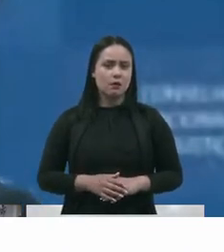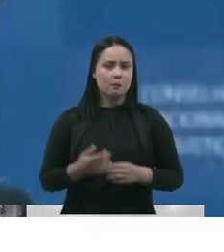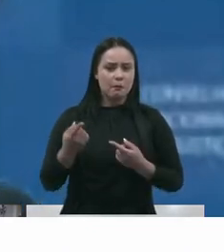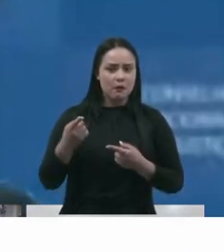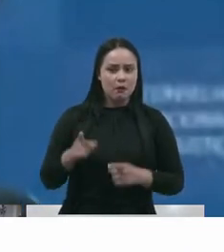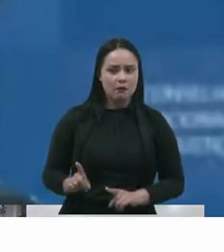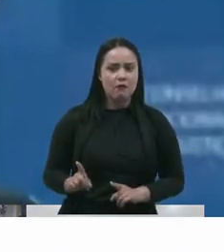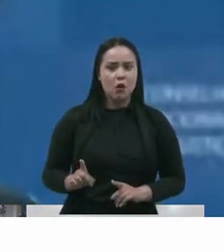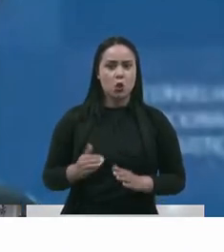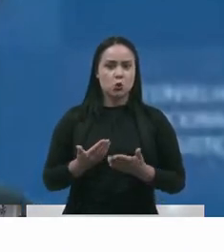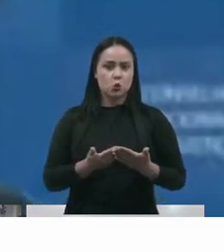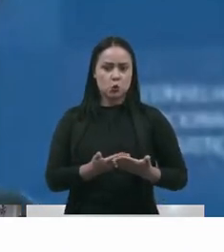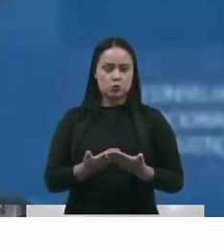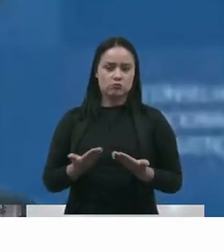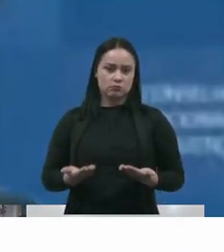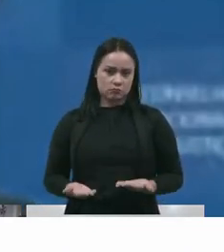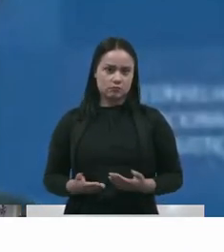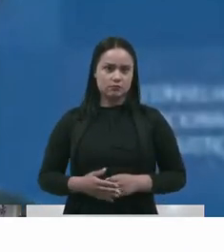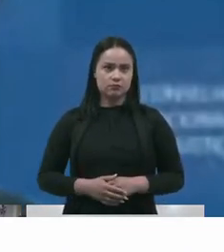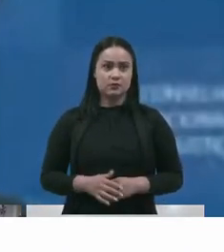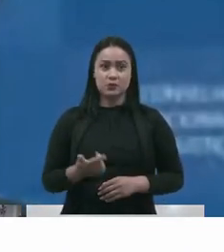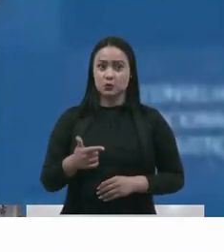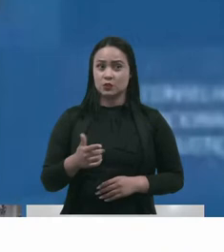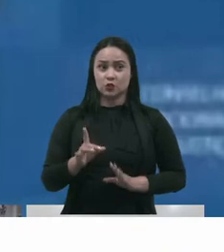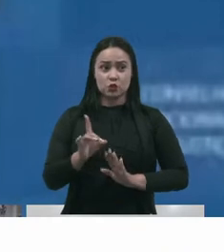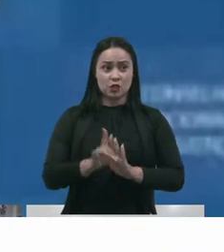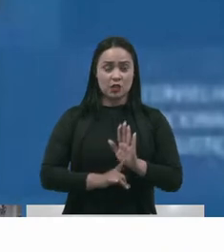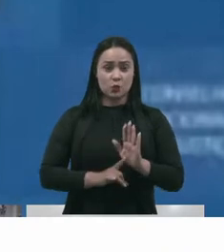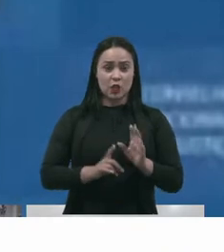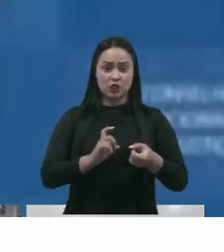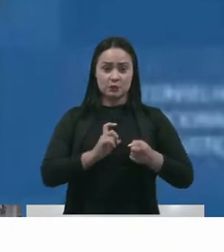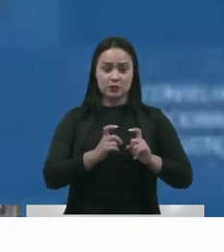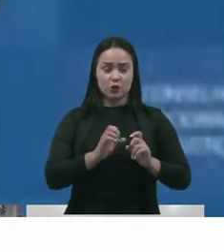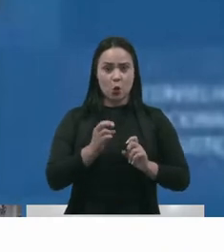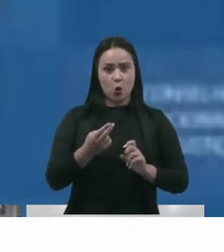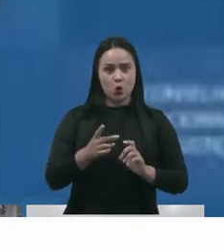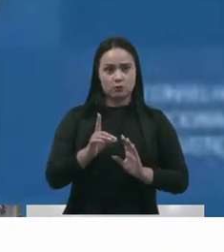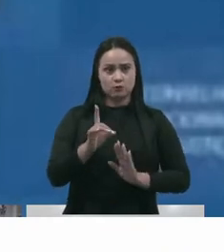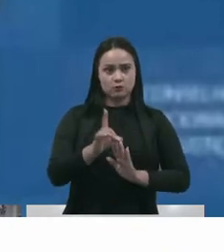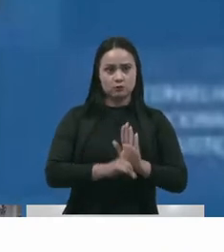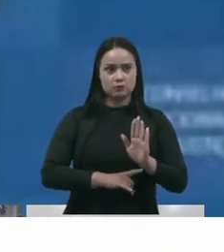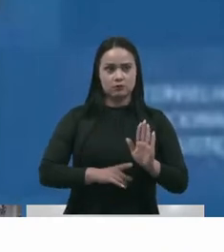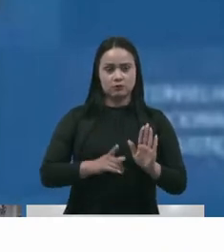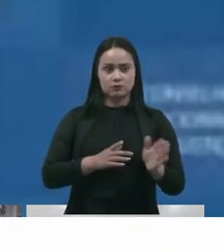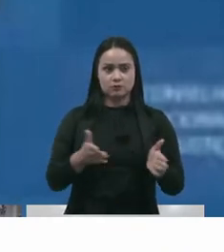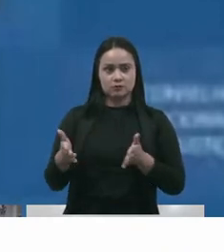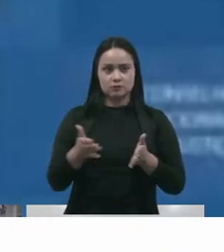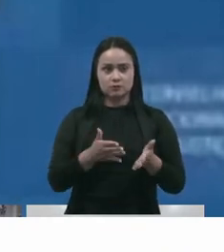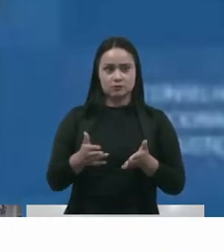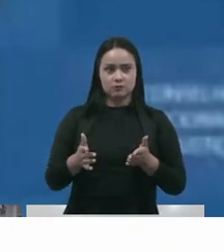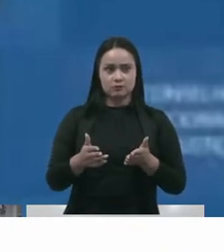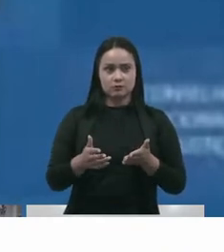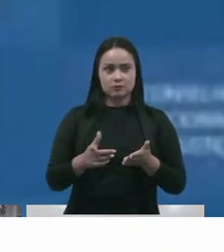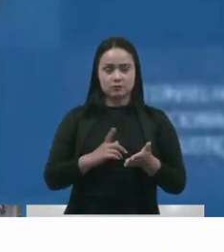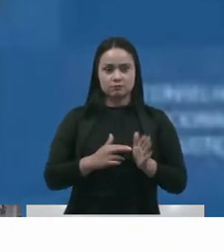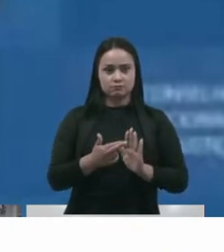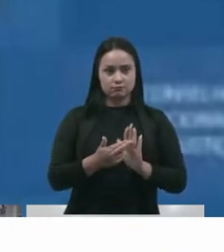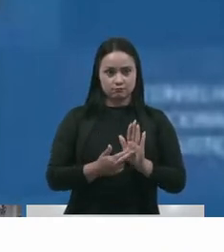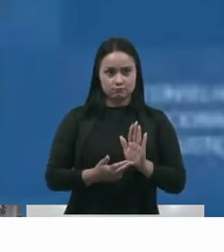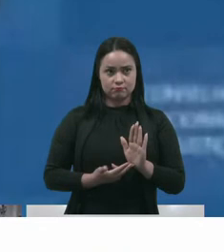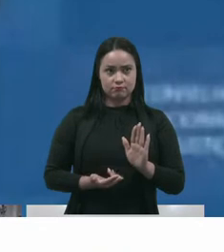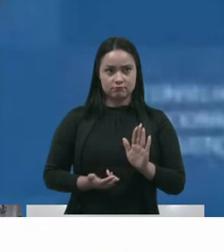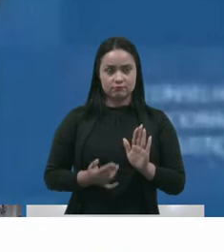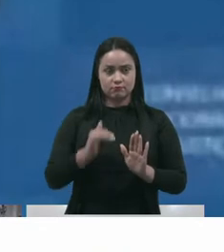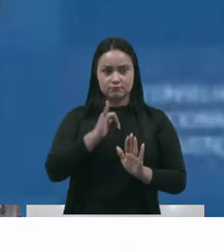provoca estudos, enfim. Não há no direito administrativo ou no direito sancionador previsão de relativização desta regra.